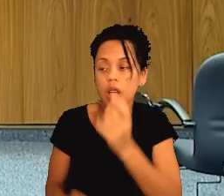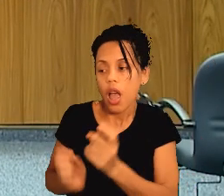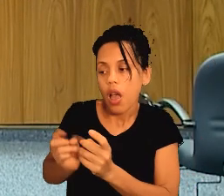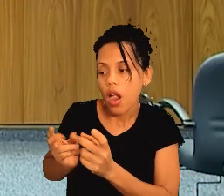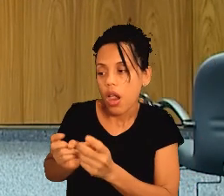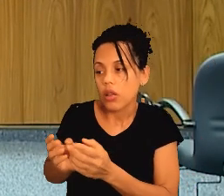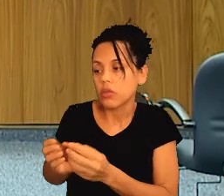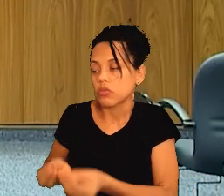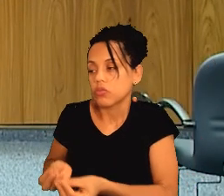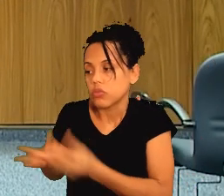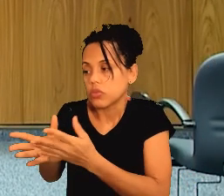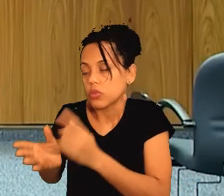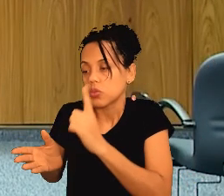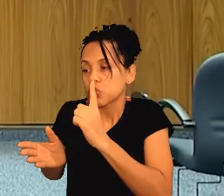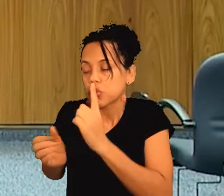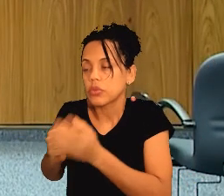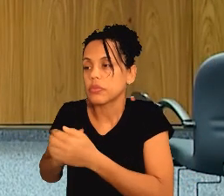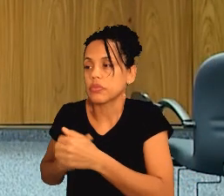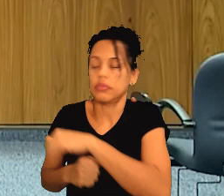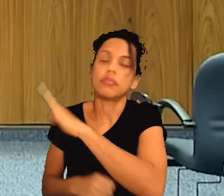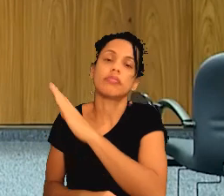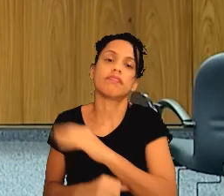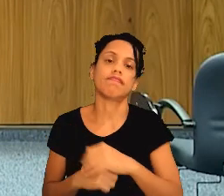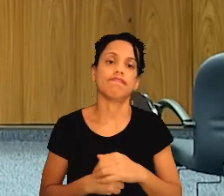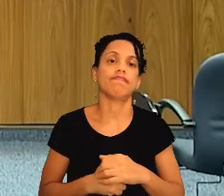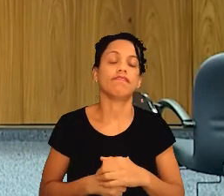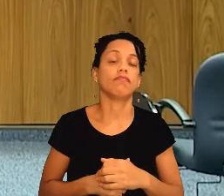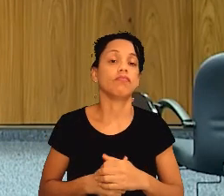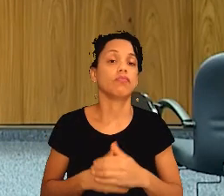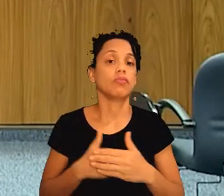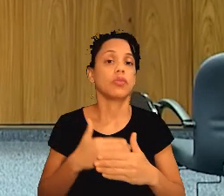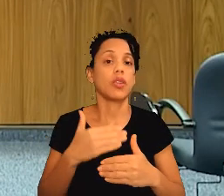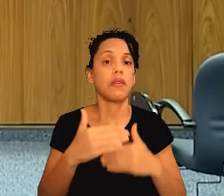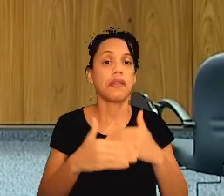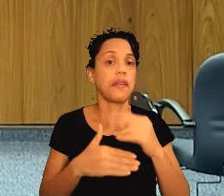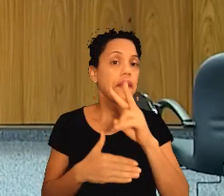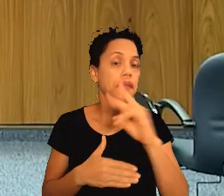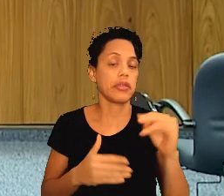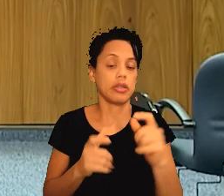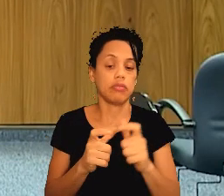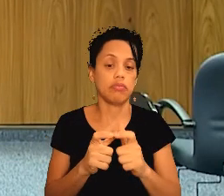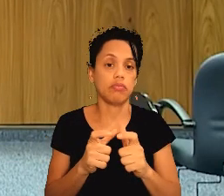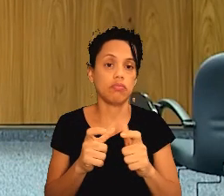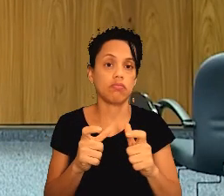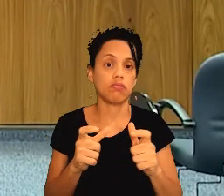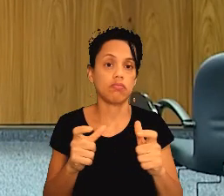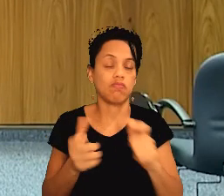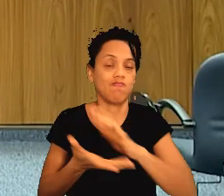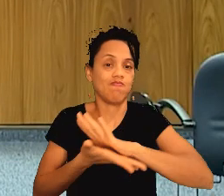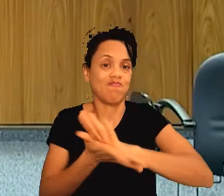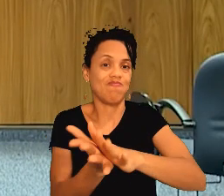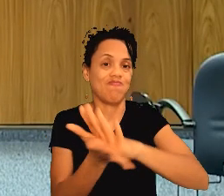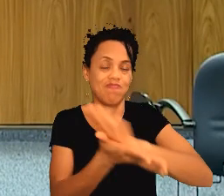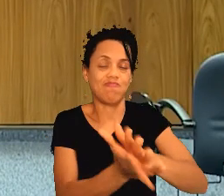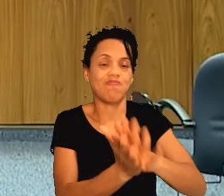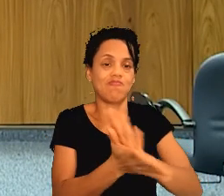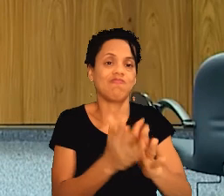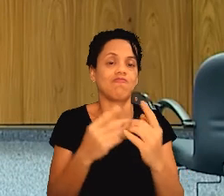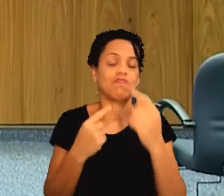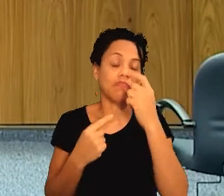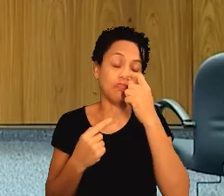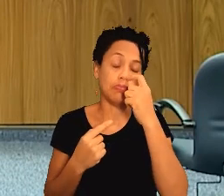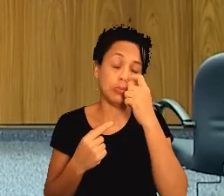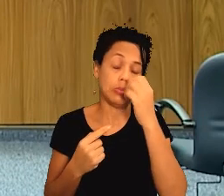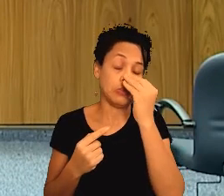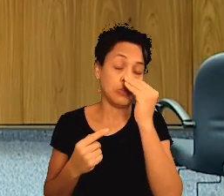essa comida. Quer dizer, está se alastrando essa hostilidade inédita. Quer